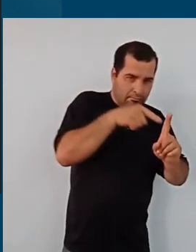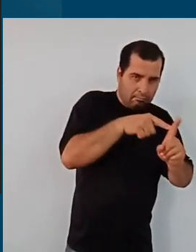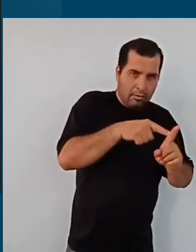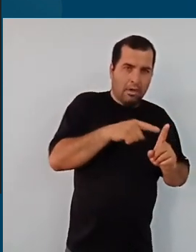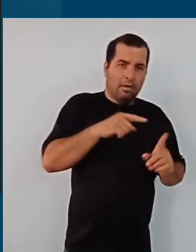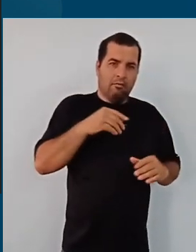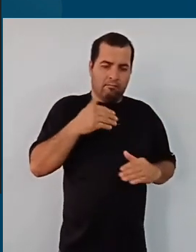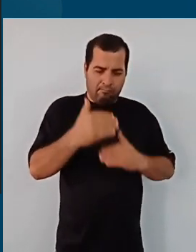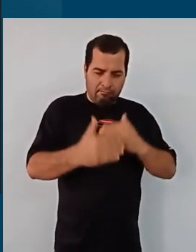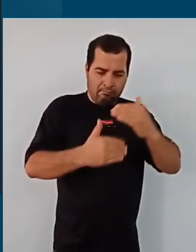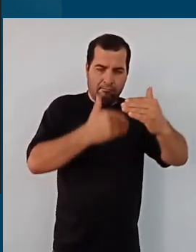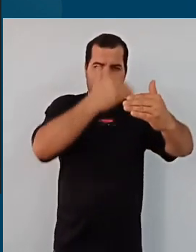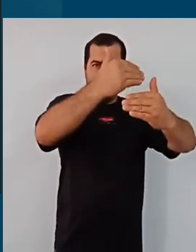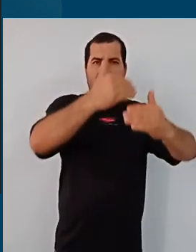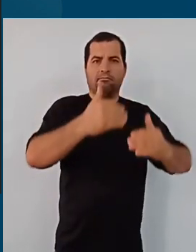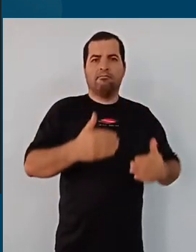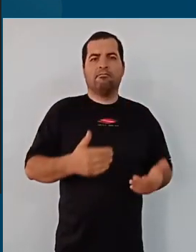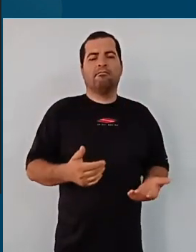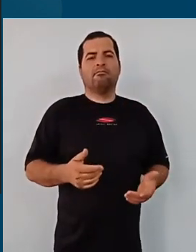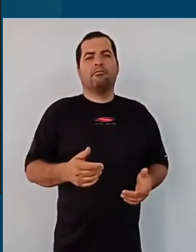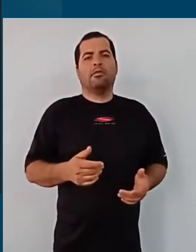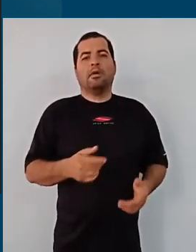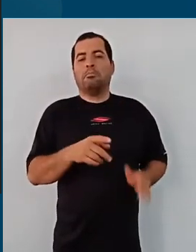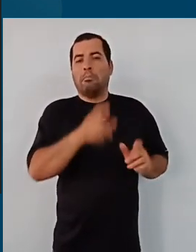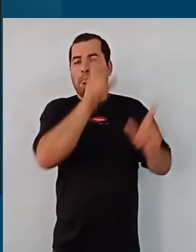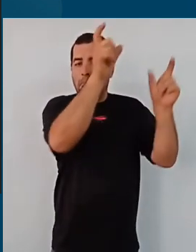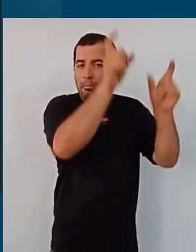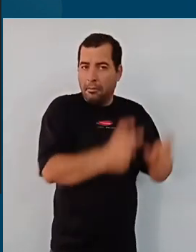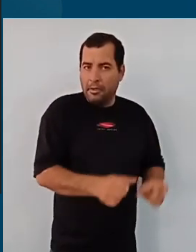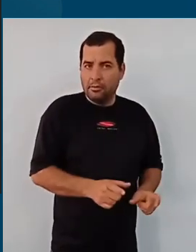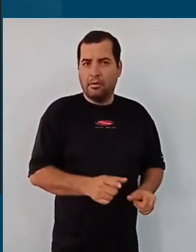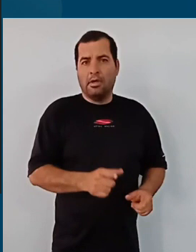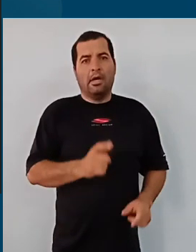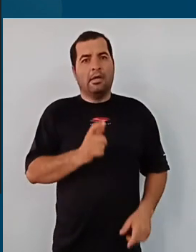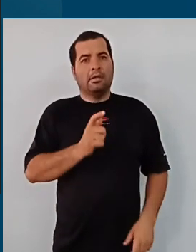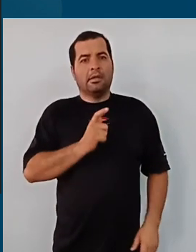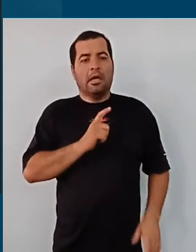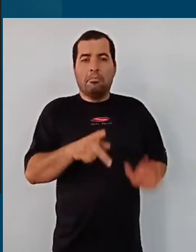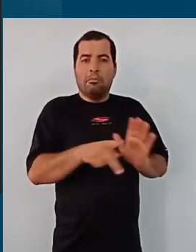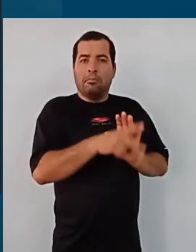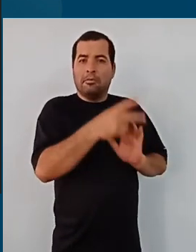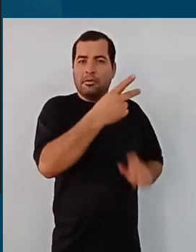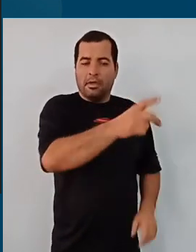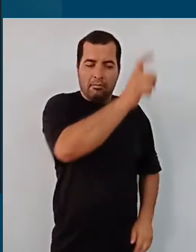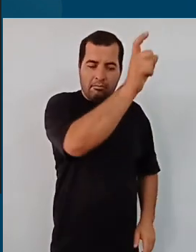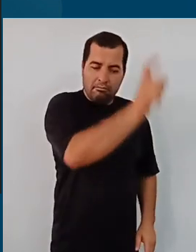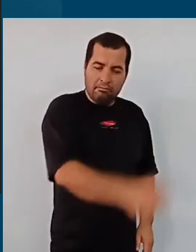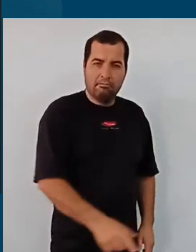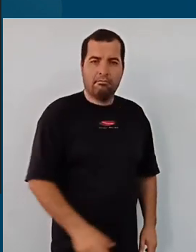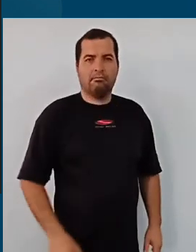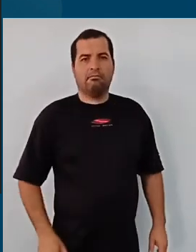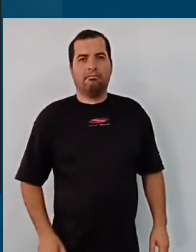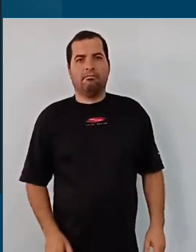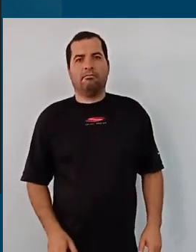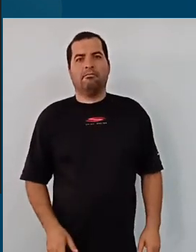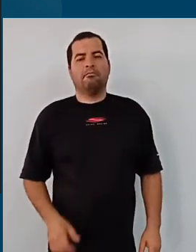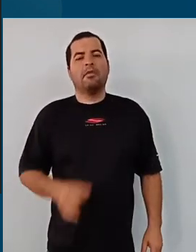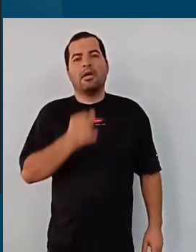na formação da pessoa em aspectos muito da pessoa em si mesma, como